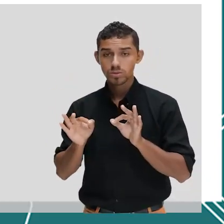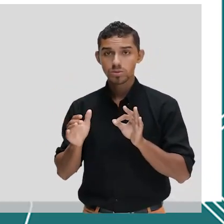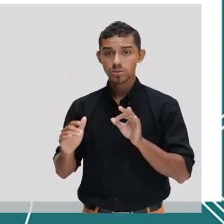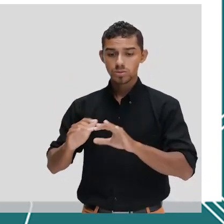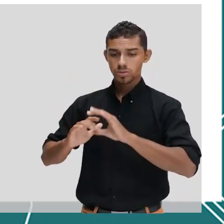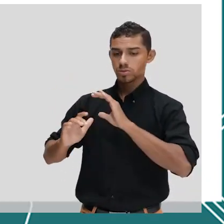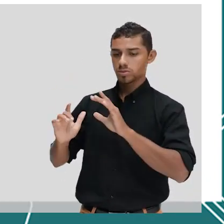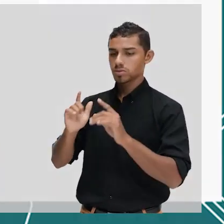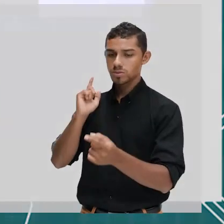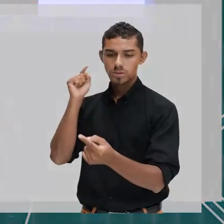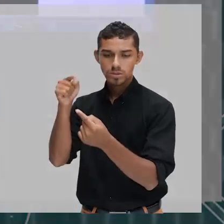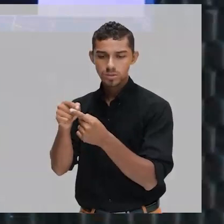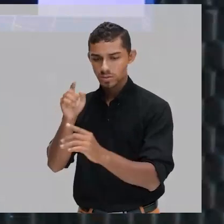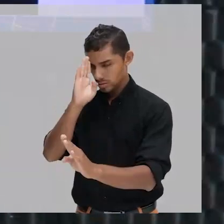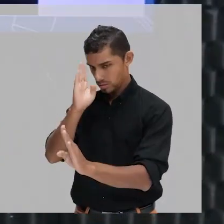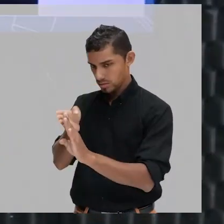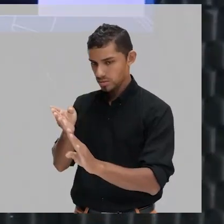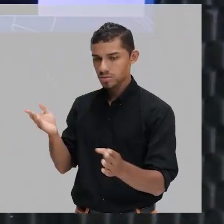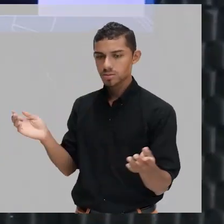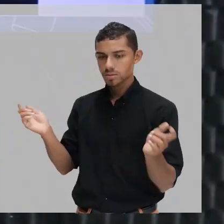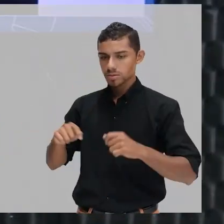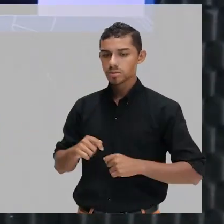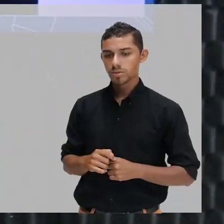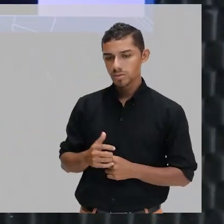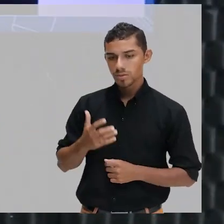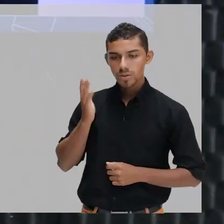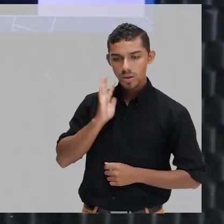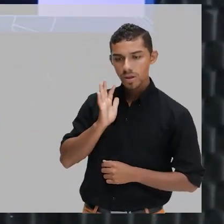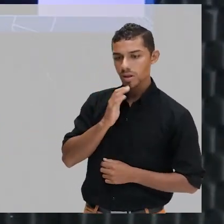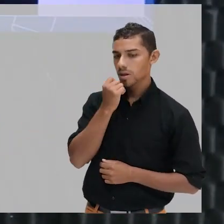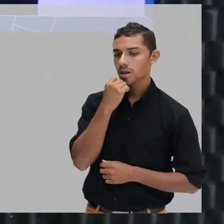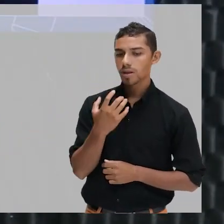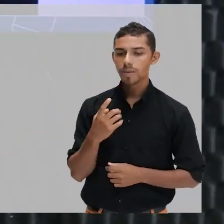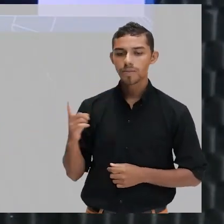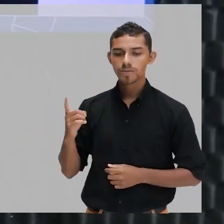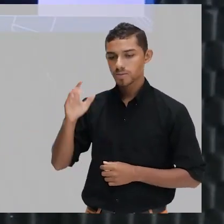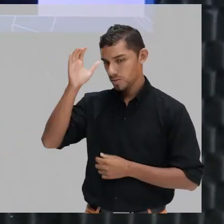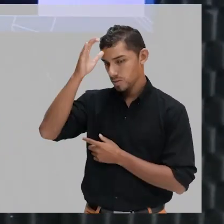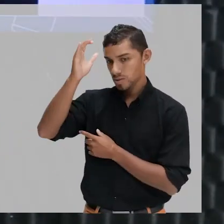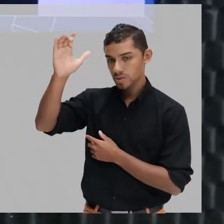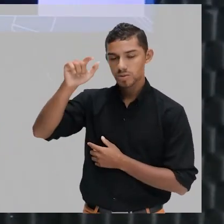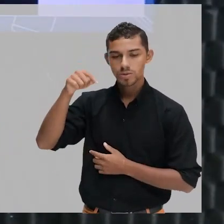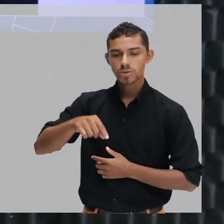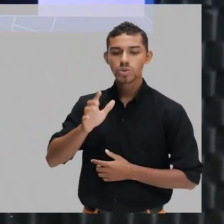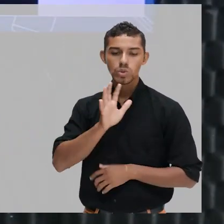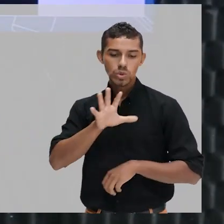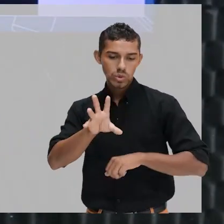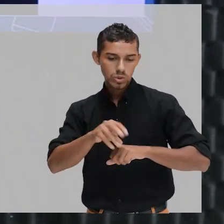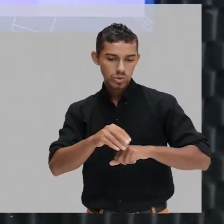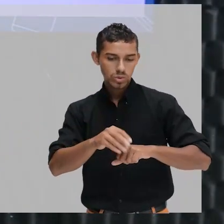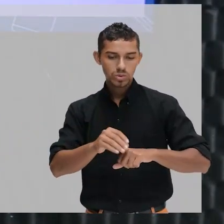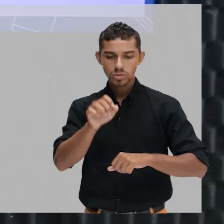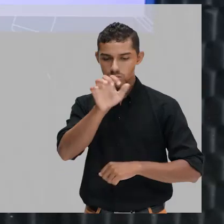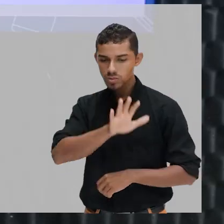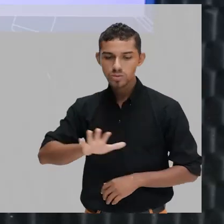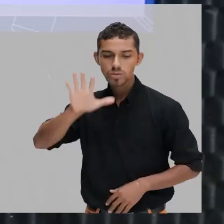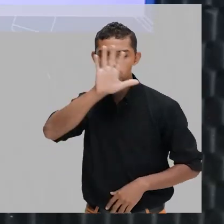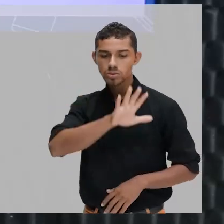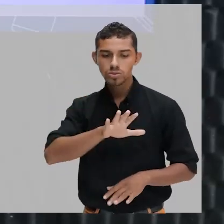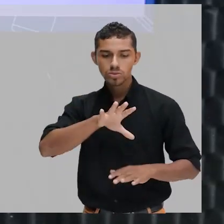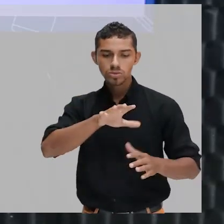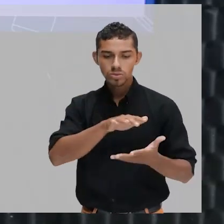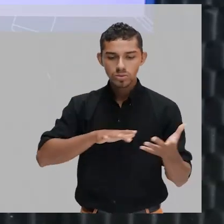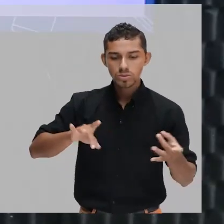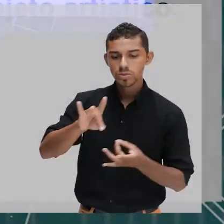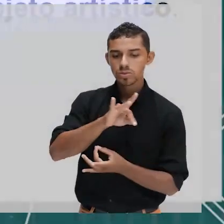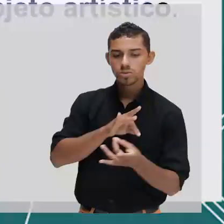até porque são muito divertidos e caricatos, mas eles trabalham muito com essa questão da cultura e do conhecimento universal, misturado